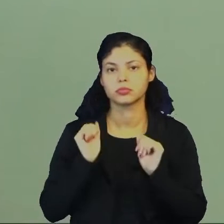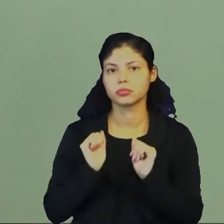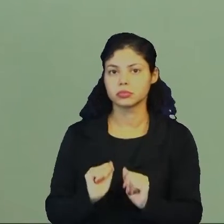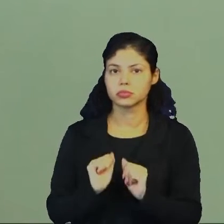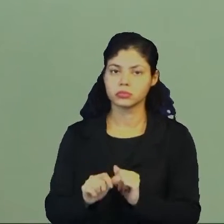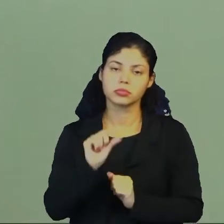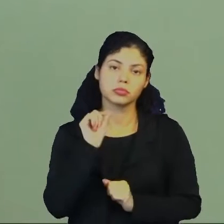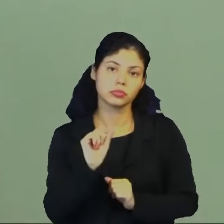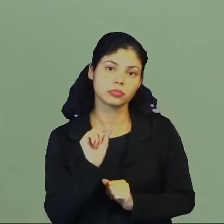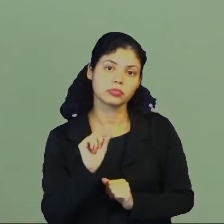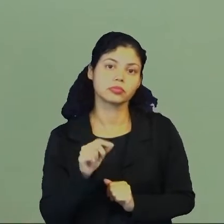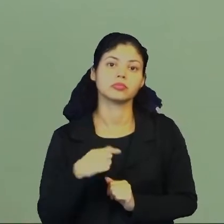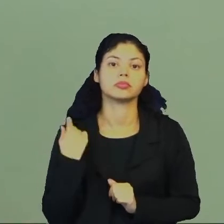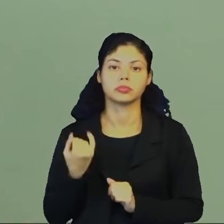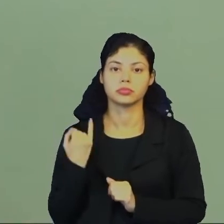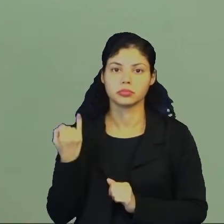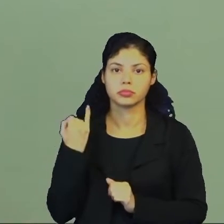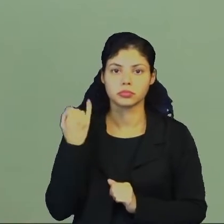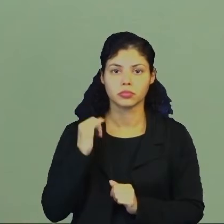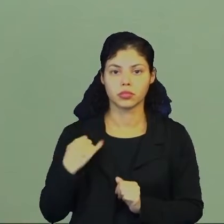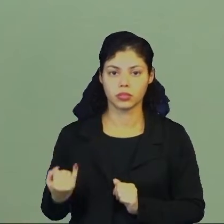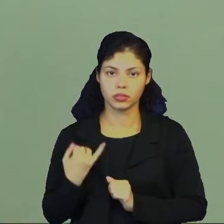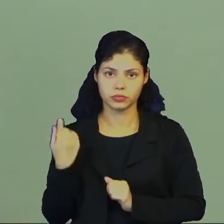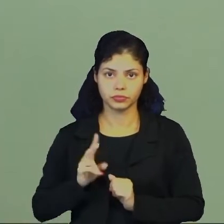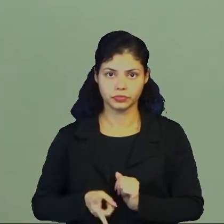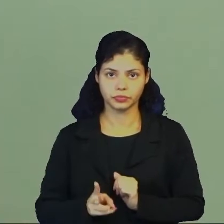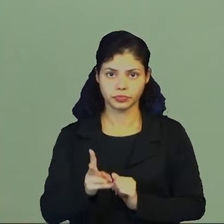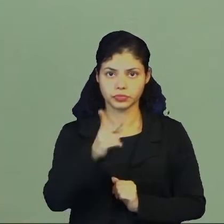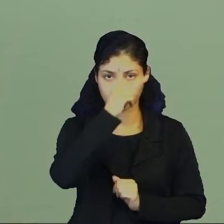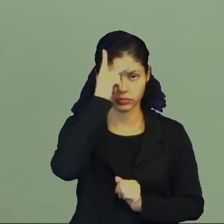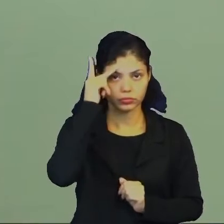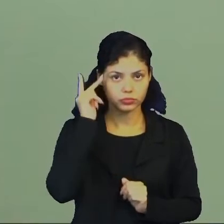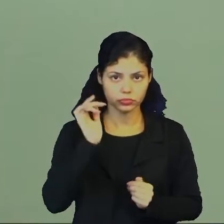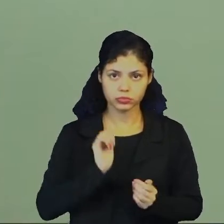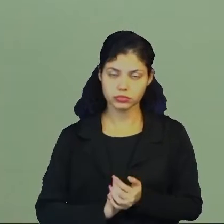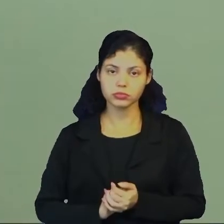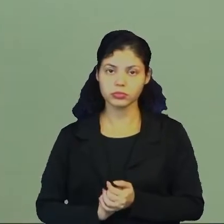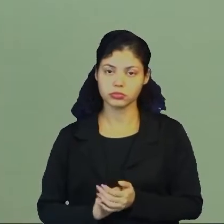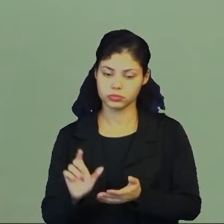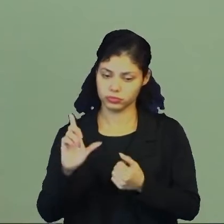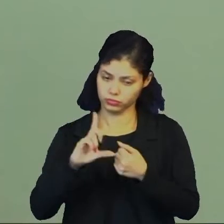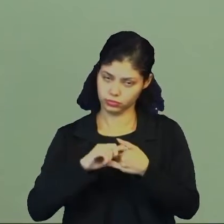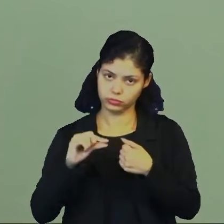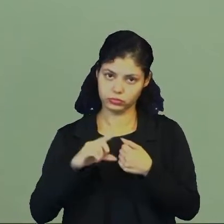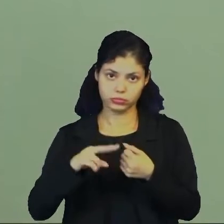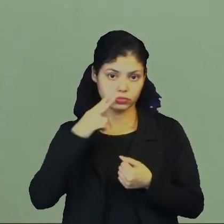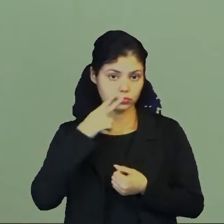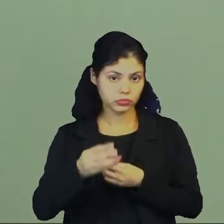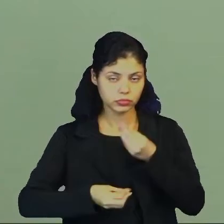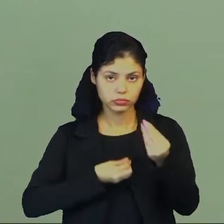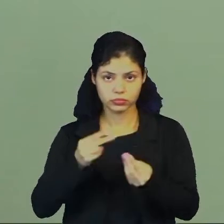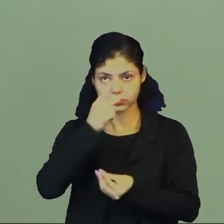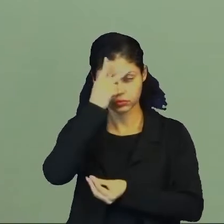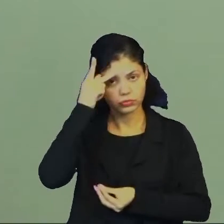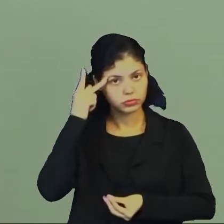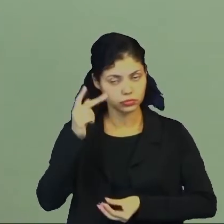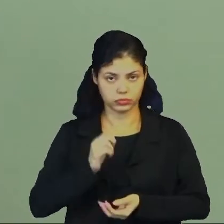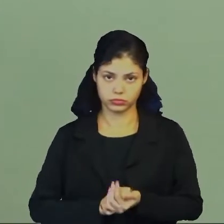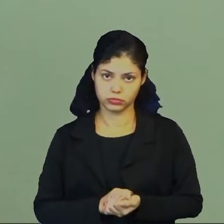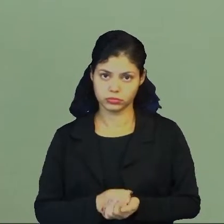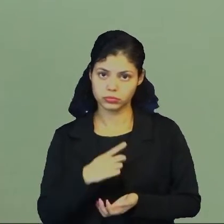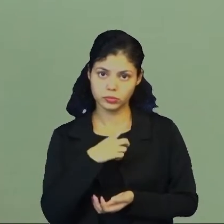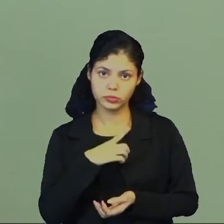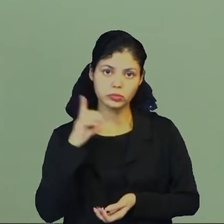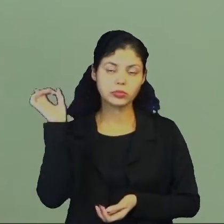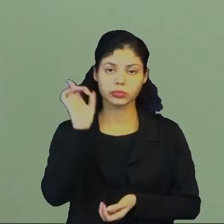essa dignidade seja mantida, para que essa pessoa, como vocês viram aí nos artigos anteriores, ela seja vista como uma pessoa, que ela